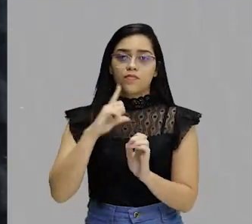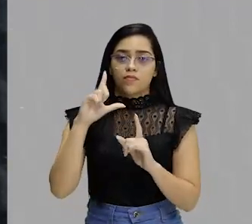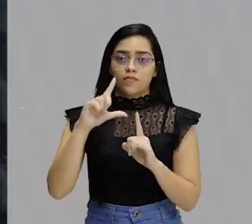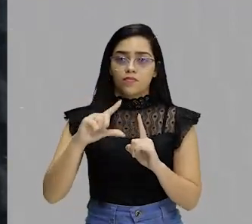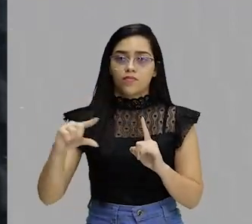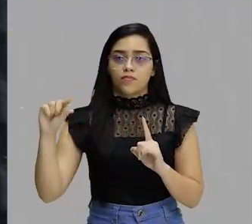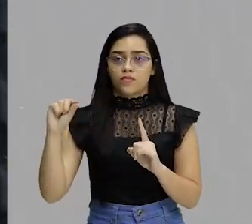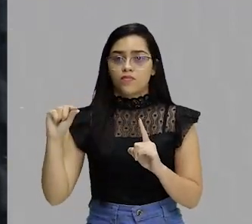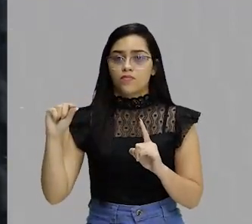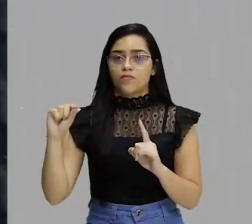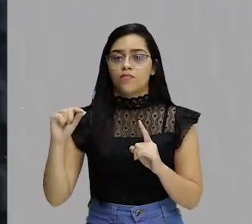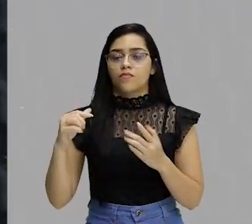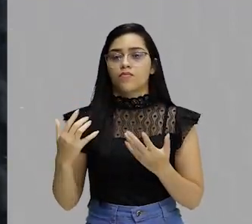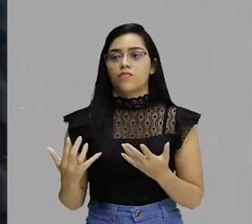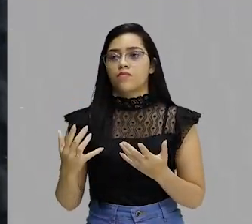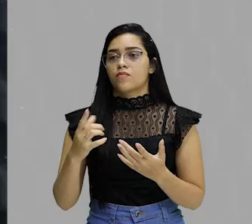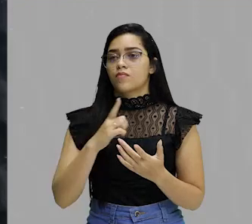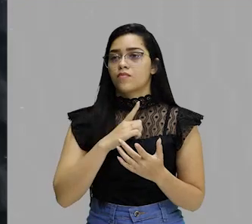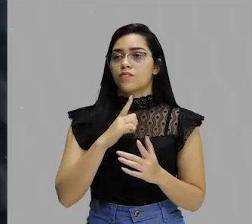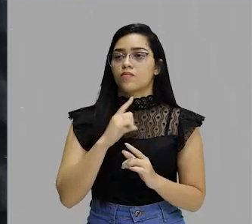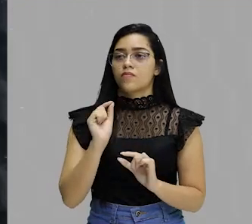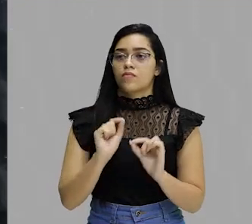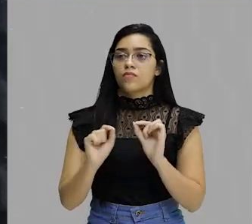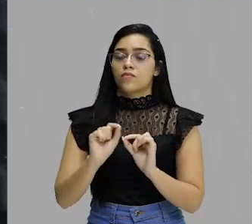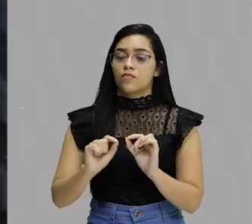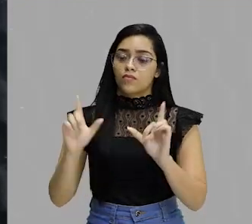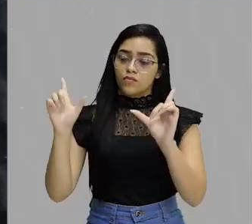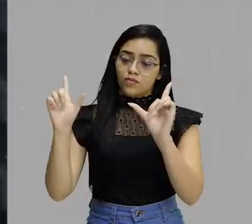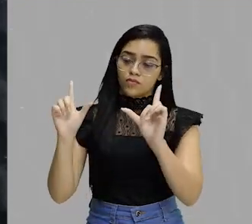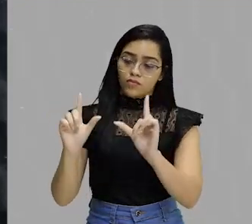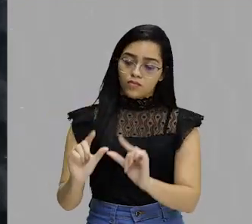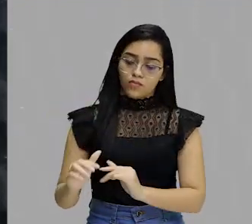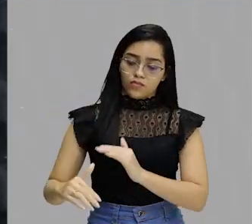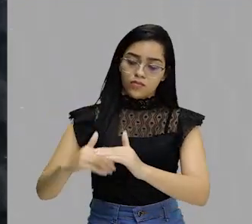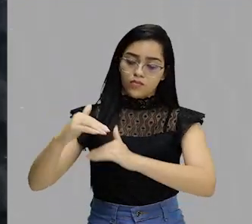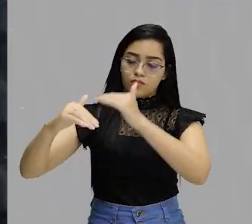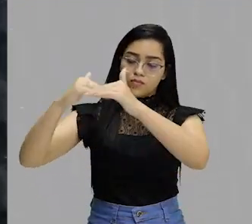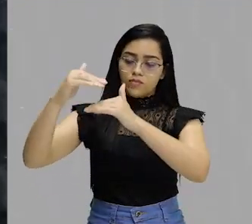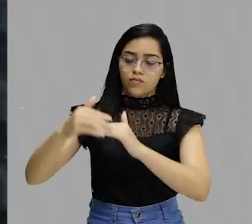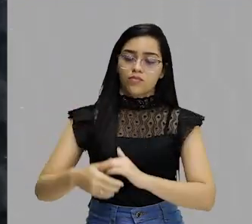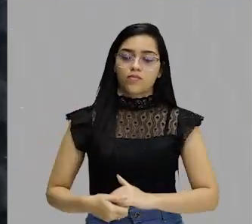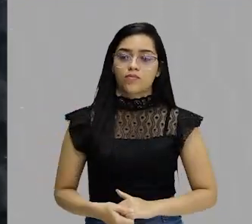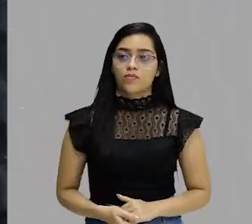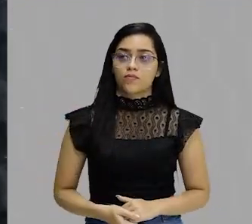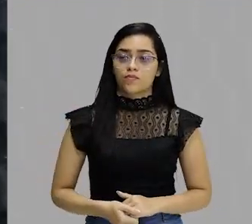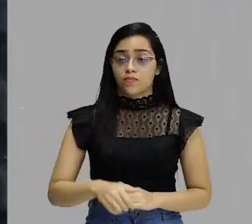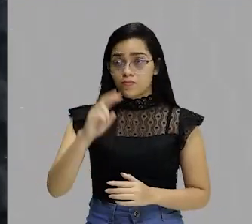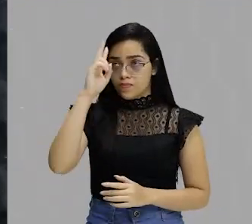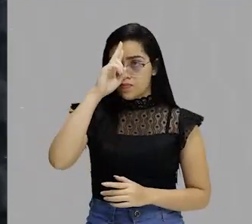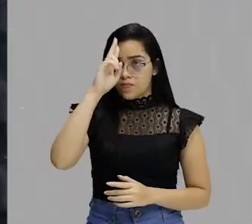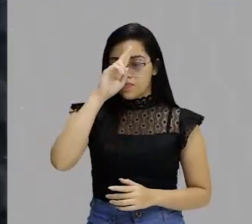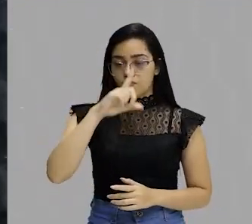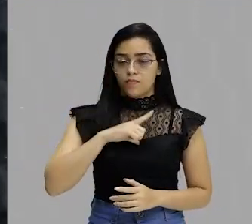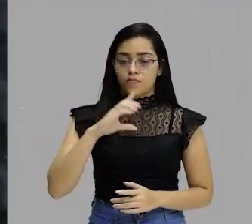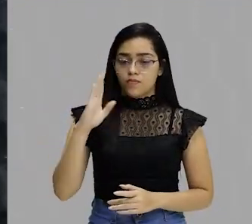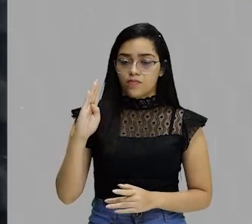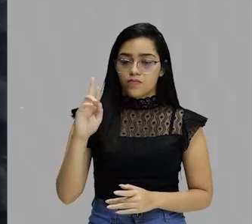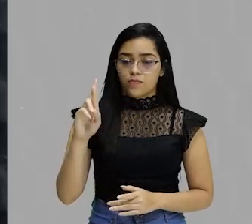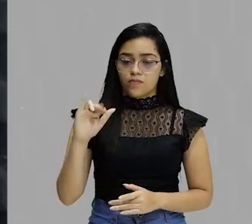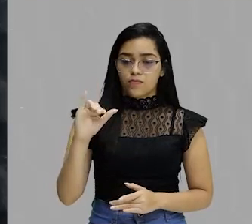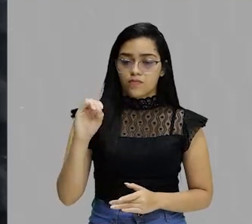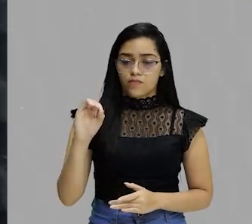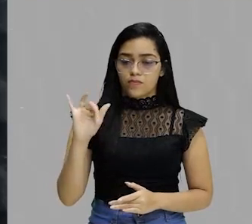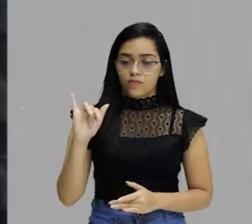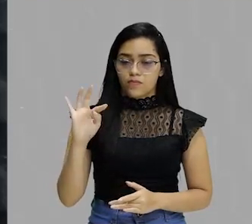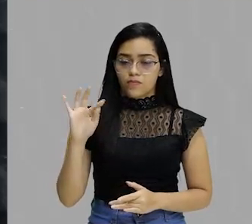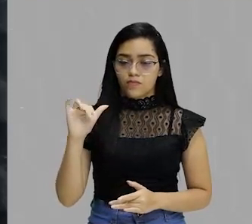na verdade, uma planta que foi diminuída pelo processo evolutivo. Vamos lembrar que nas briófitas e as